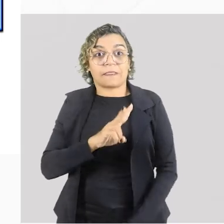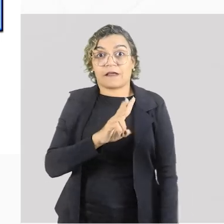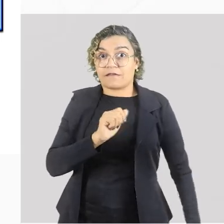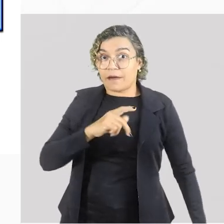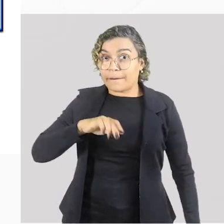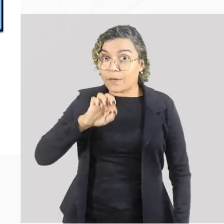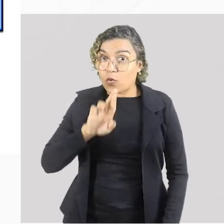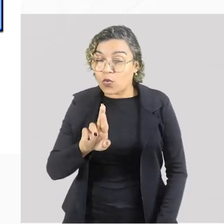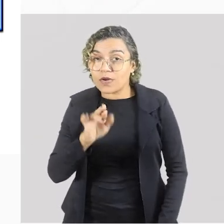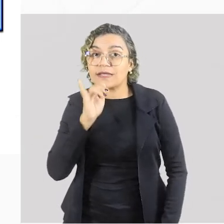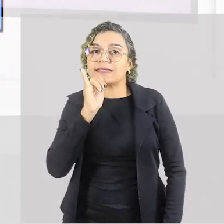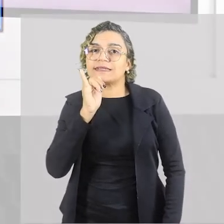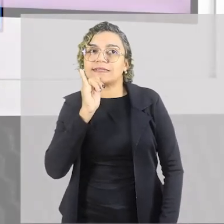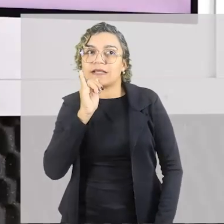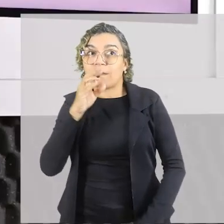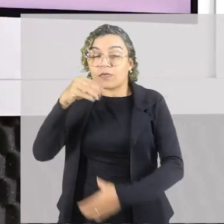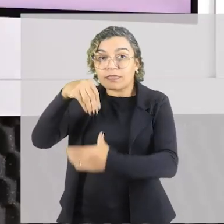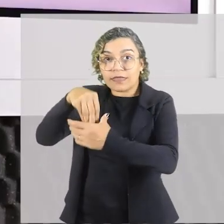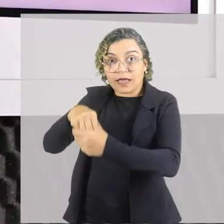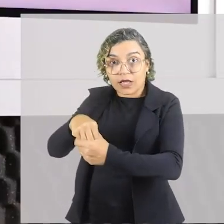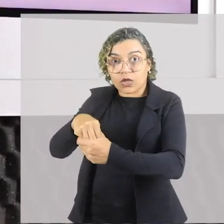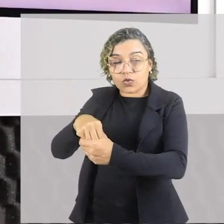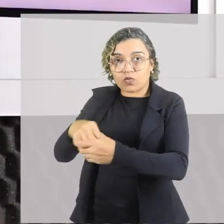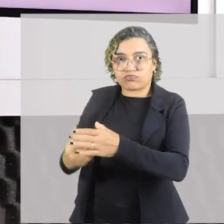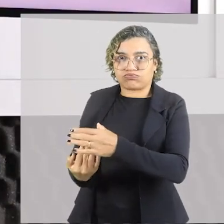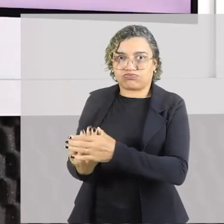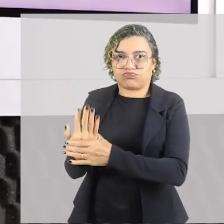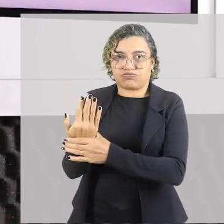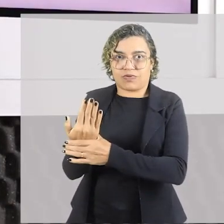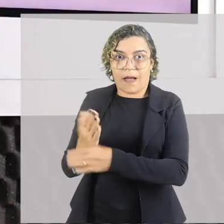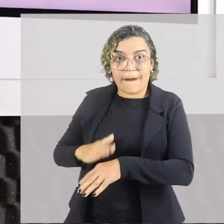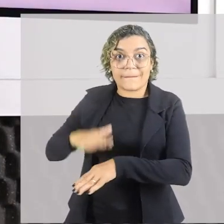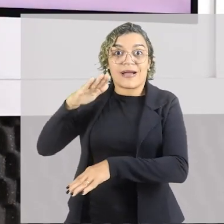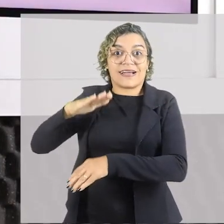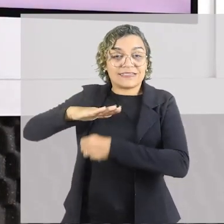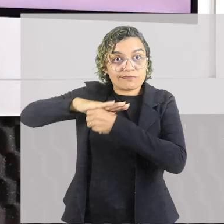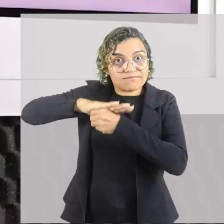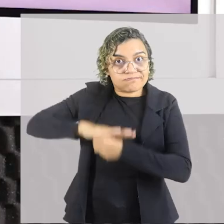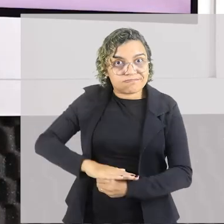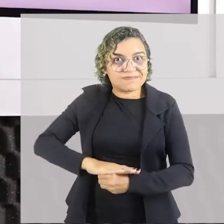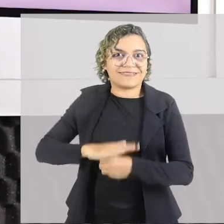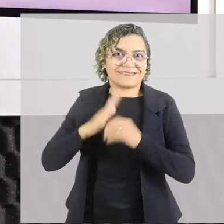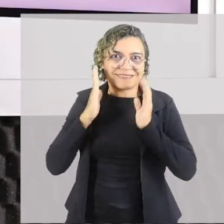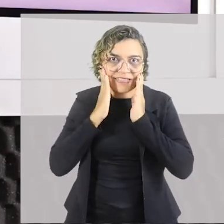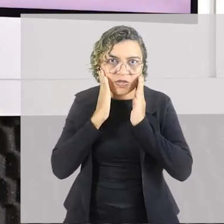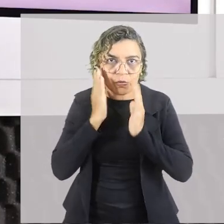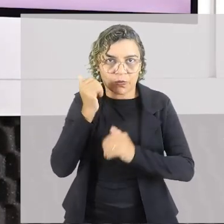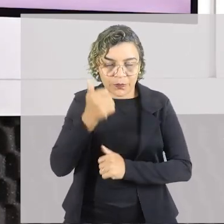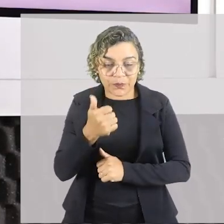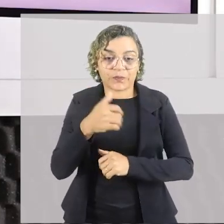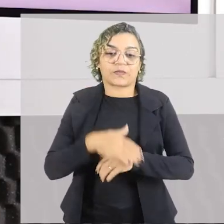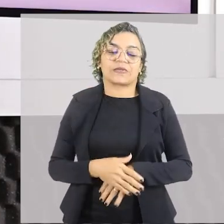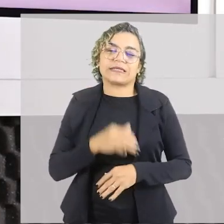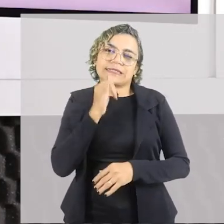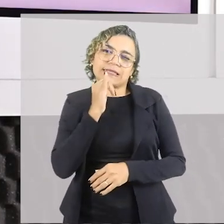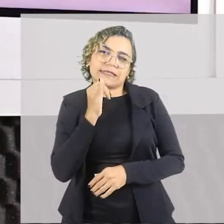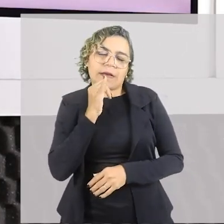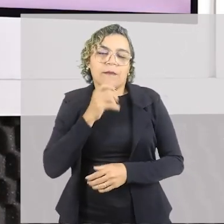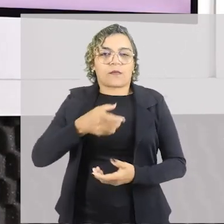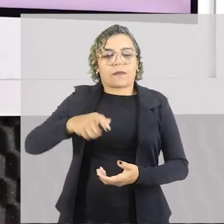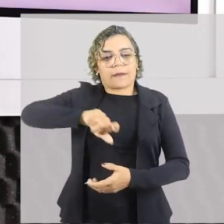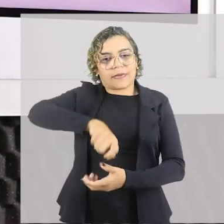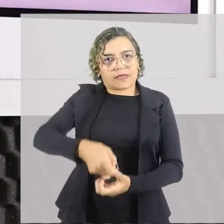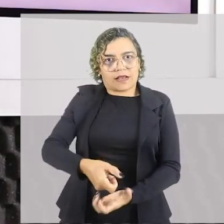Quanto mais vapor tiver lá dentro, maior vai ser essa pressão. Tranquilo? Por exemplo, uma panela de pressão,